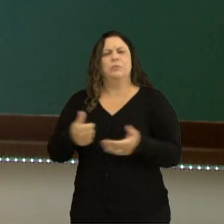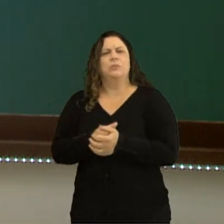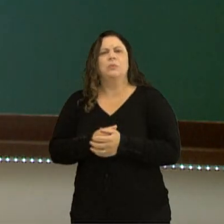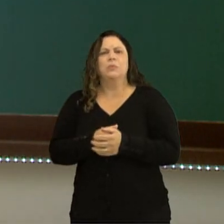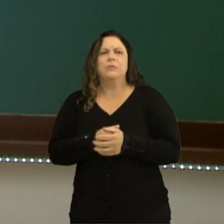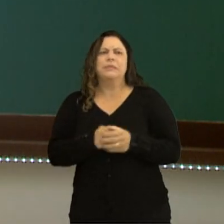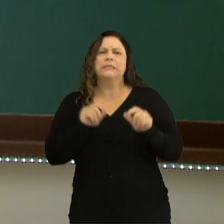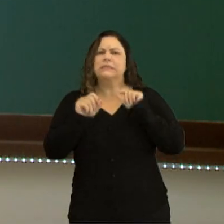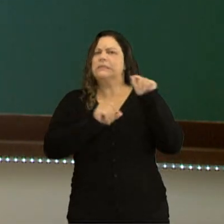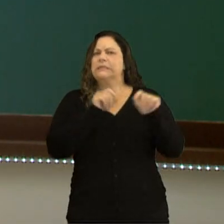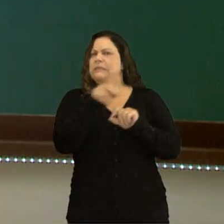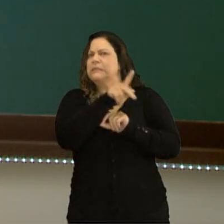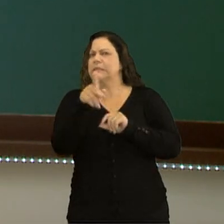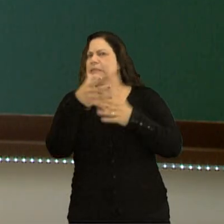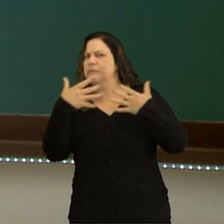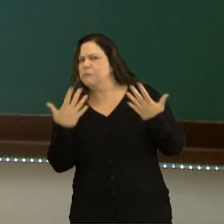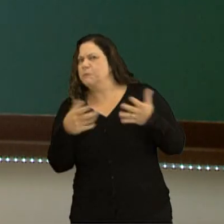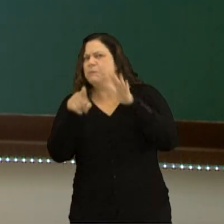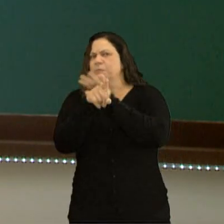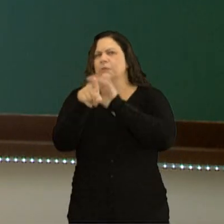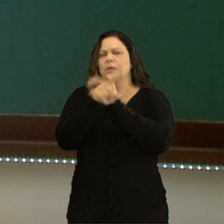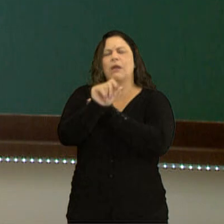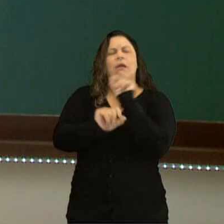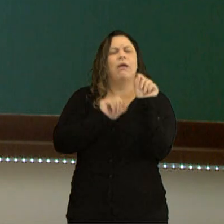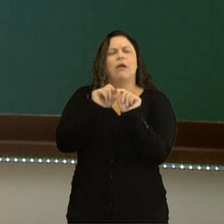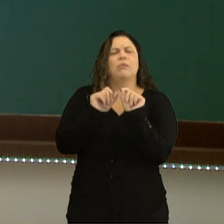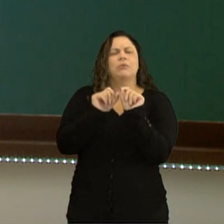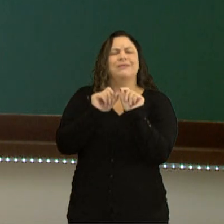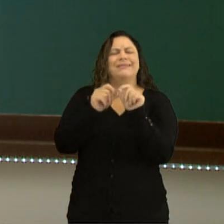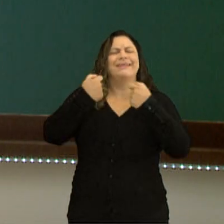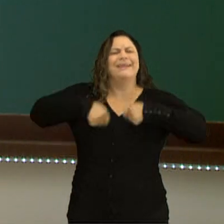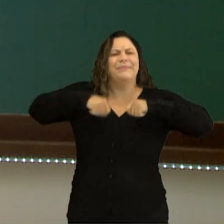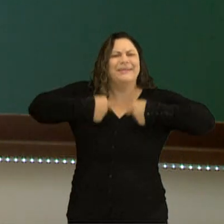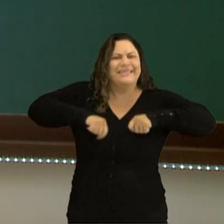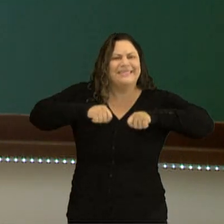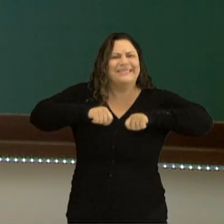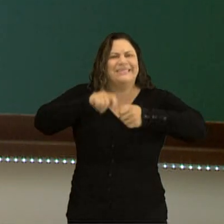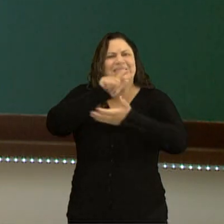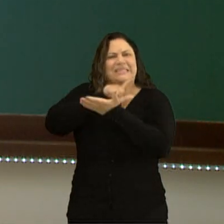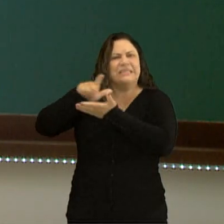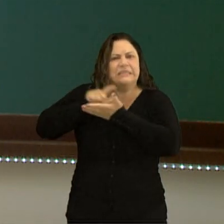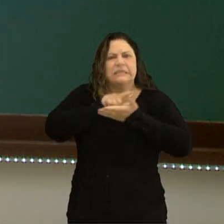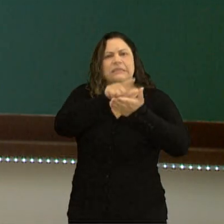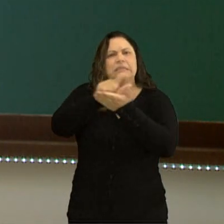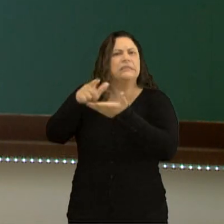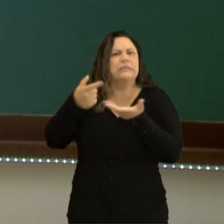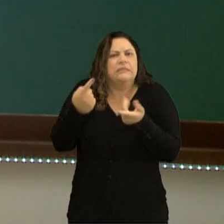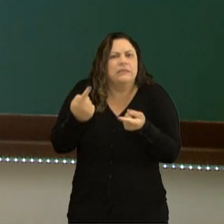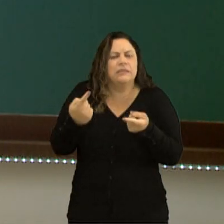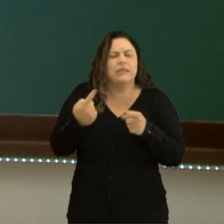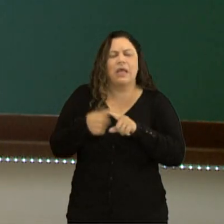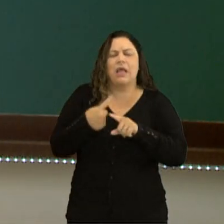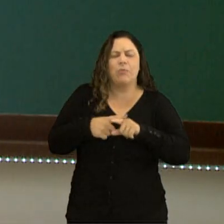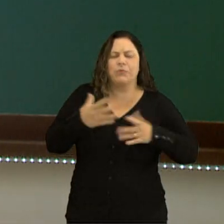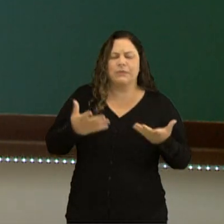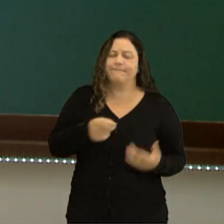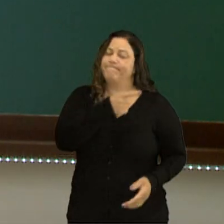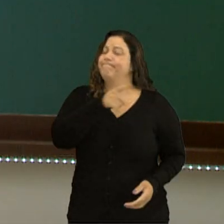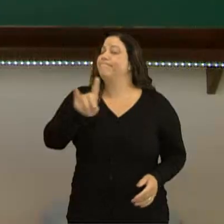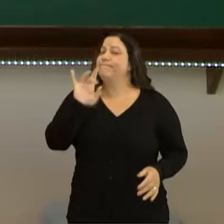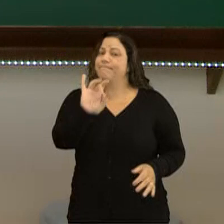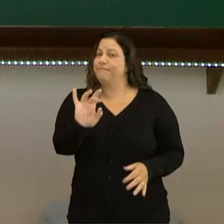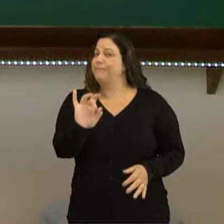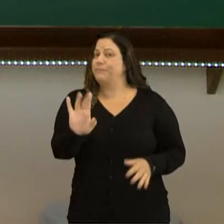Professora, mas por que a gente tem que lavar? Porque, infelizmente, não basta